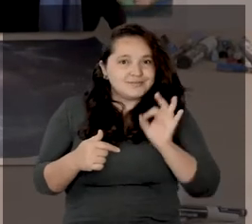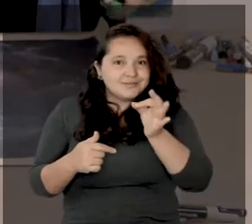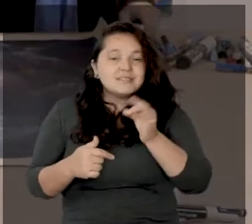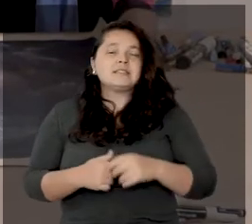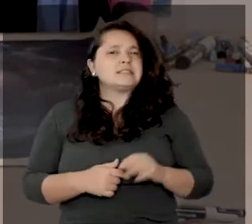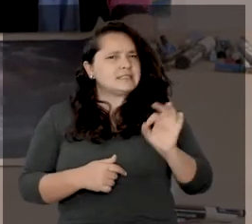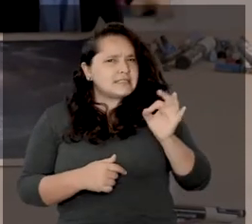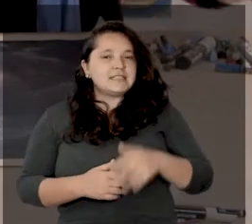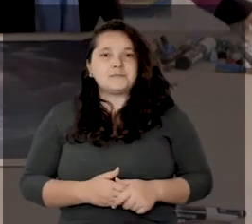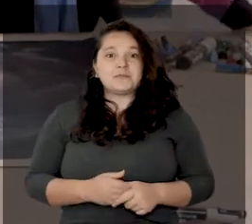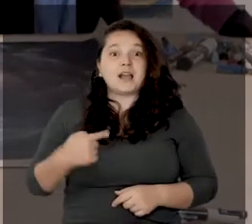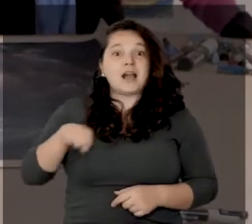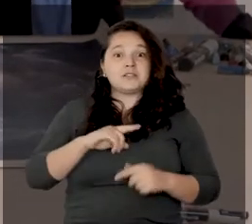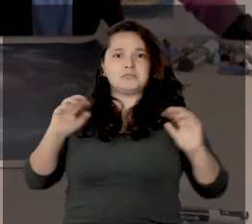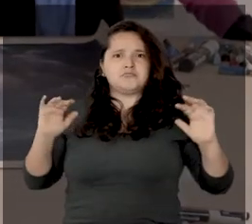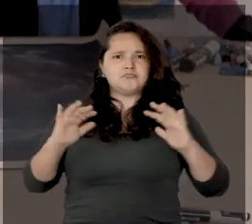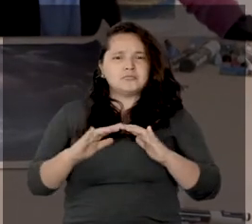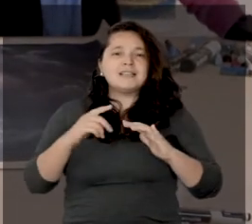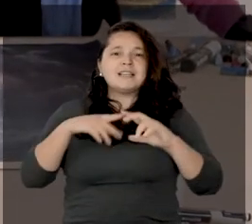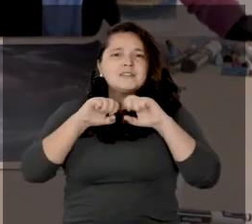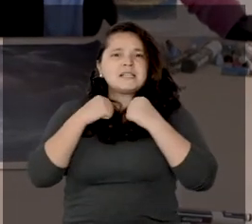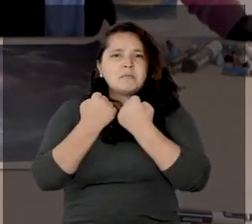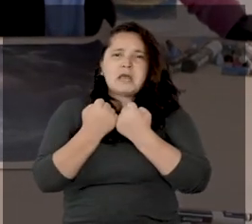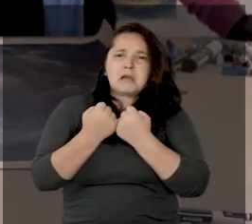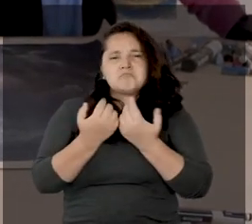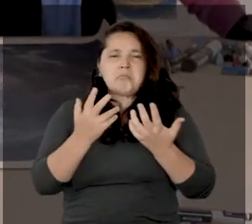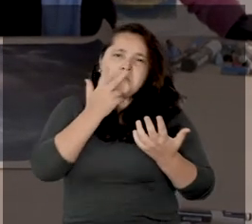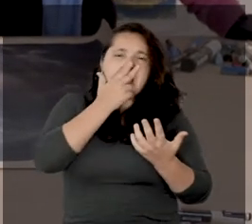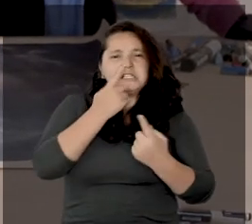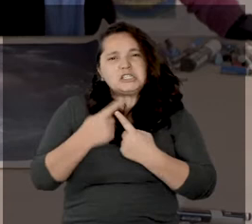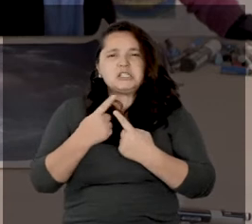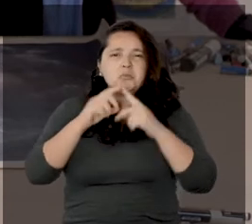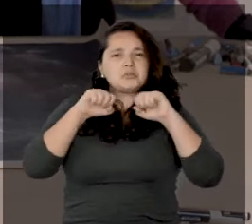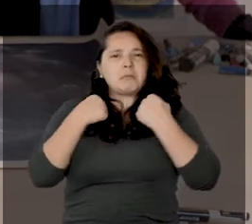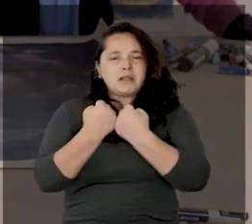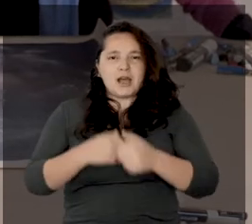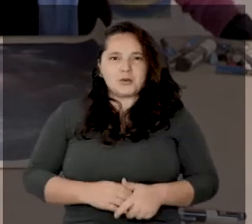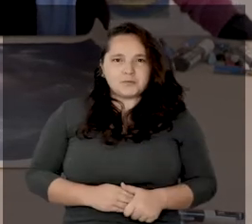Onde a gente estava reunido naquele seminário, uma espécie de seminário, né, para